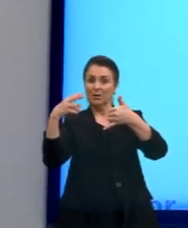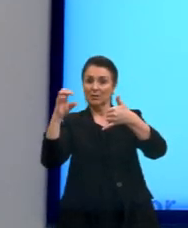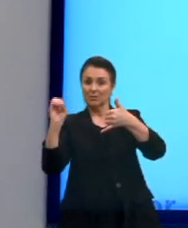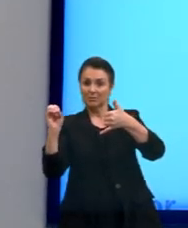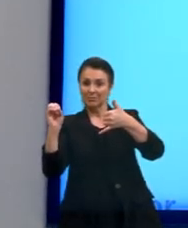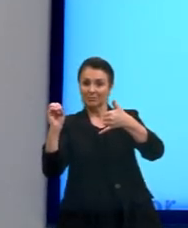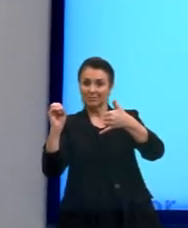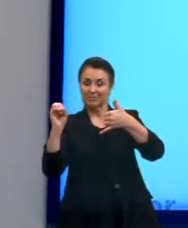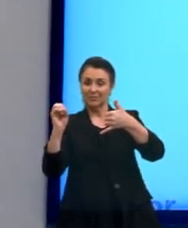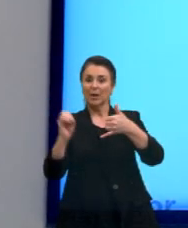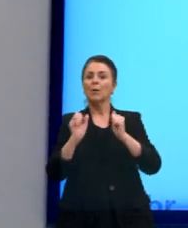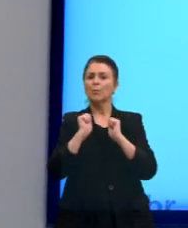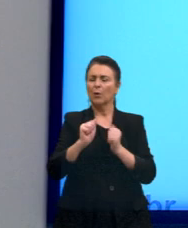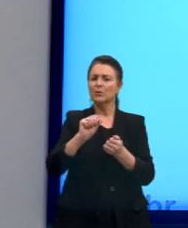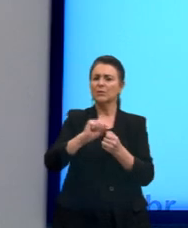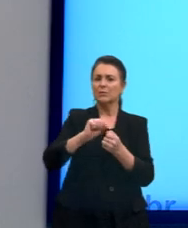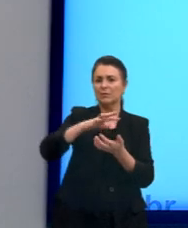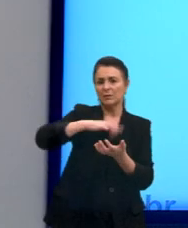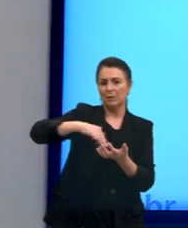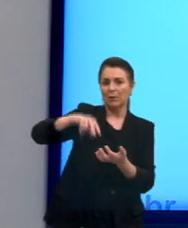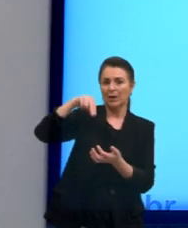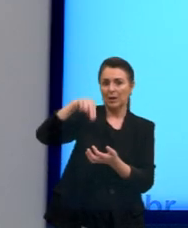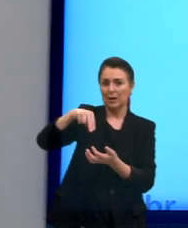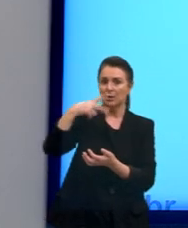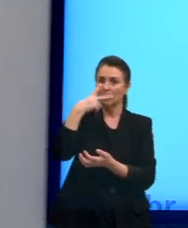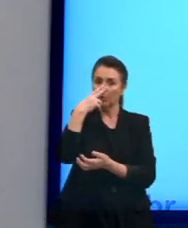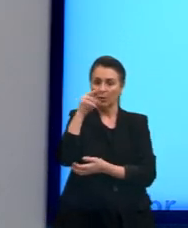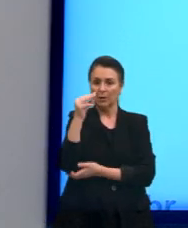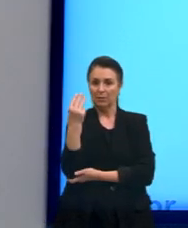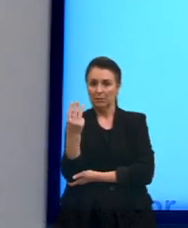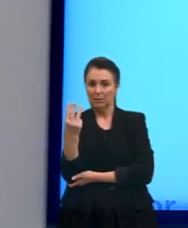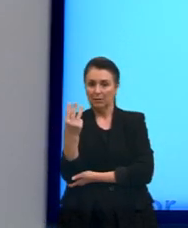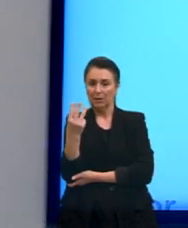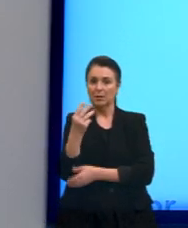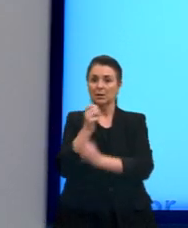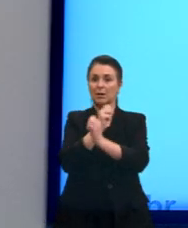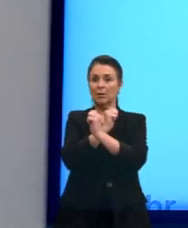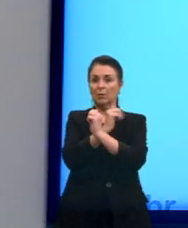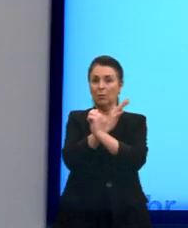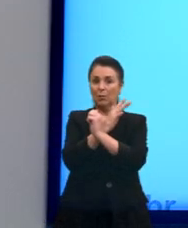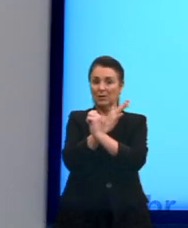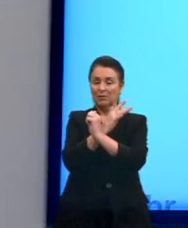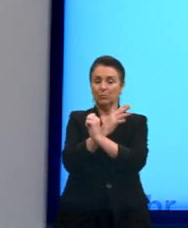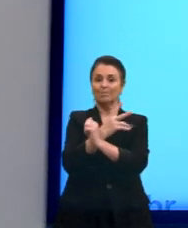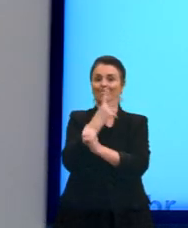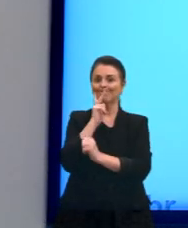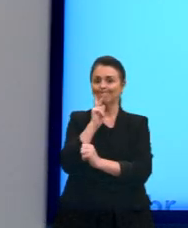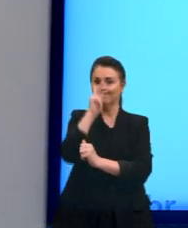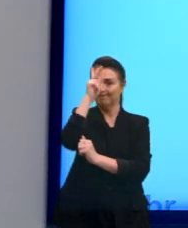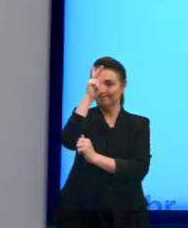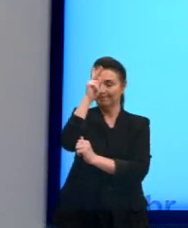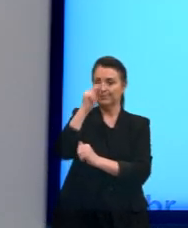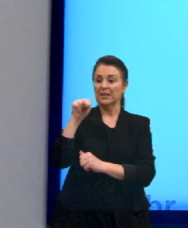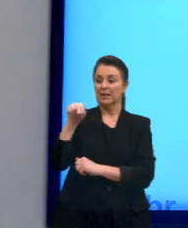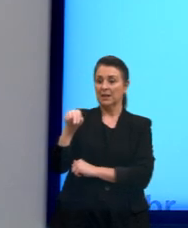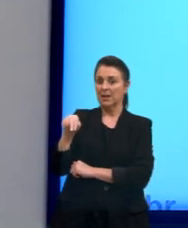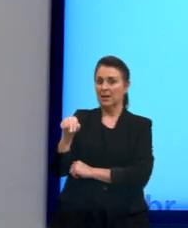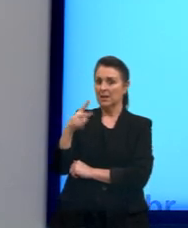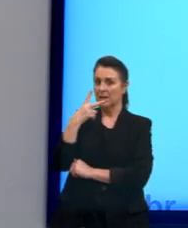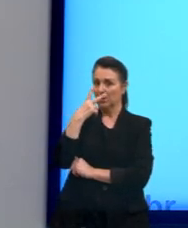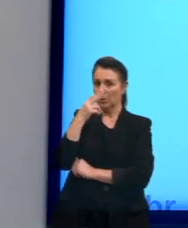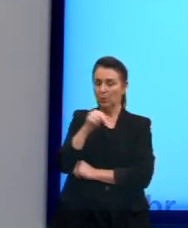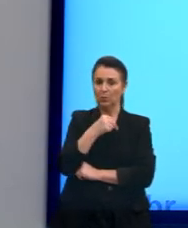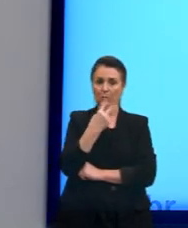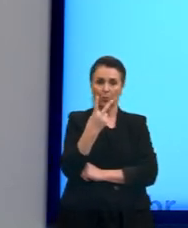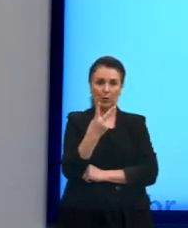eu posso fazer esse cálculo 100000n for igual a três eu tenho um ácido muito forte se meu n for igual